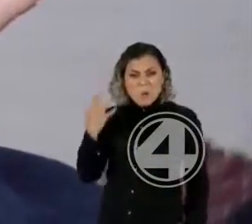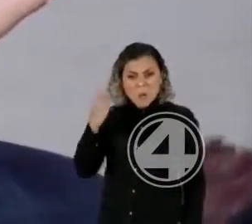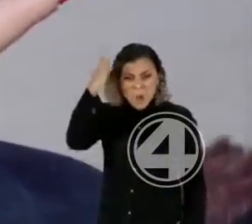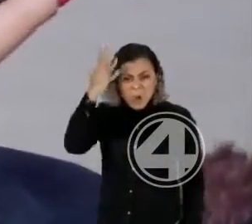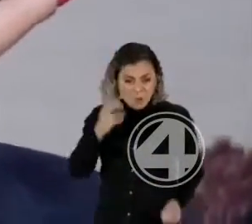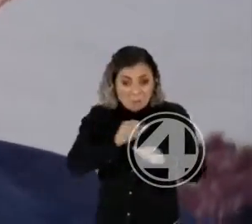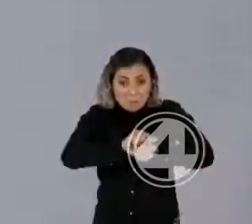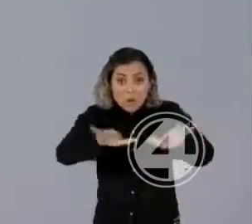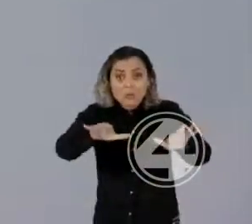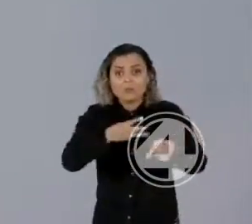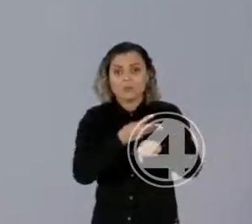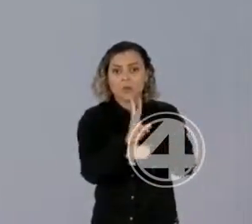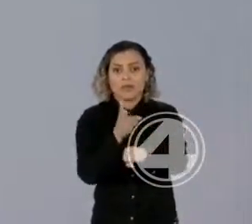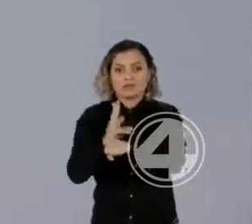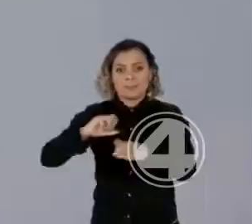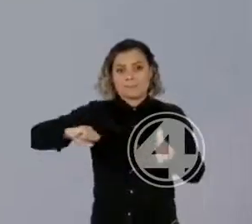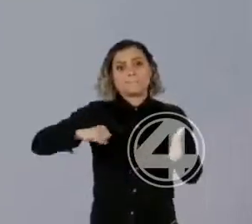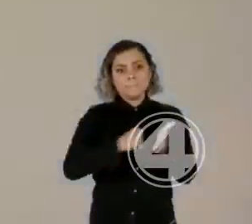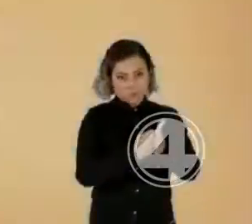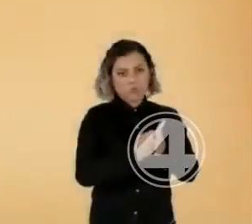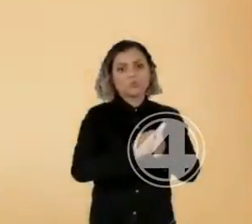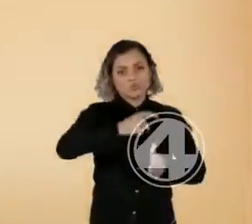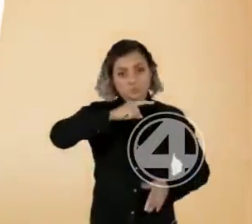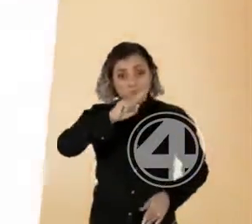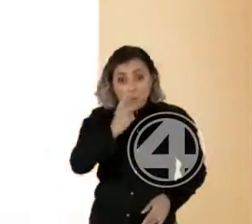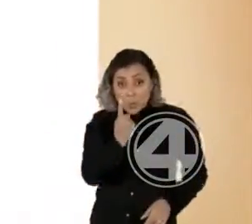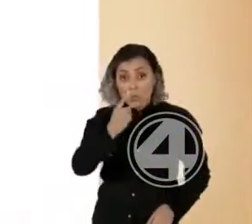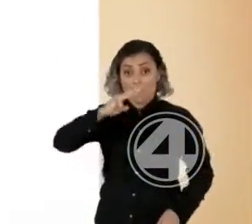que levaram o WhatsApp a banir mais de